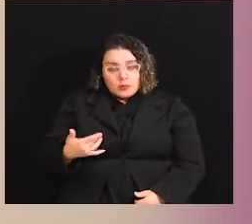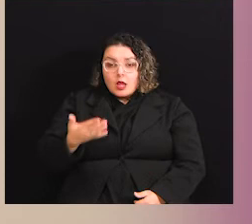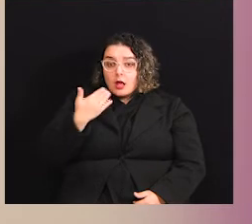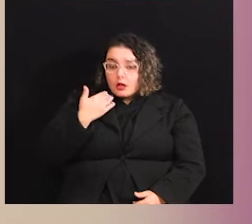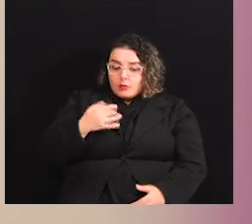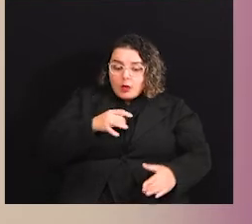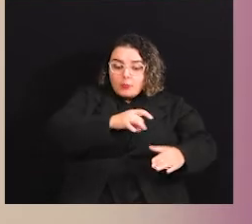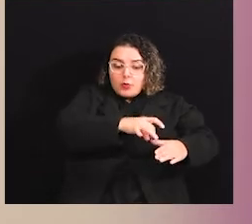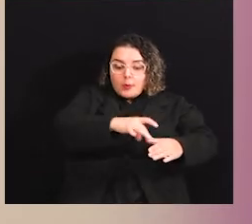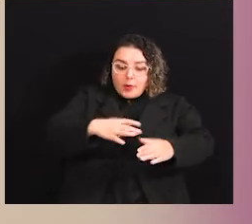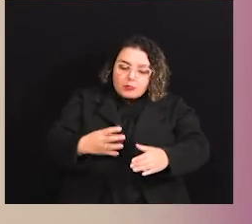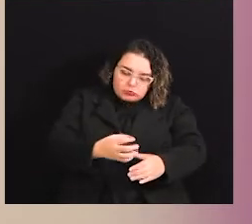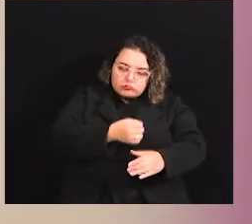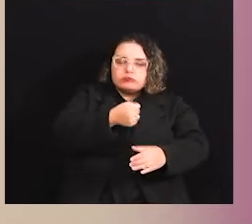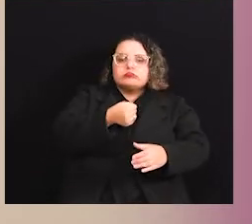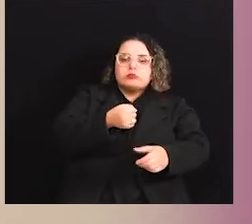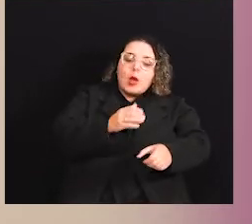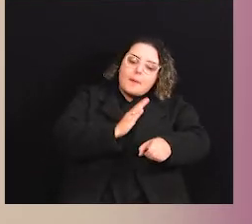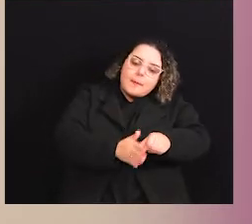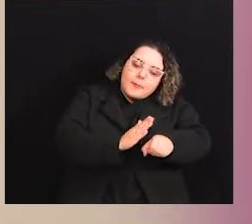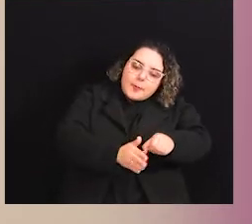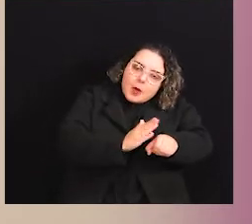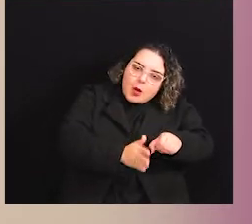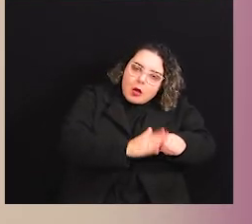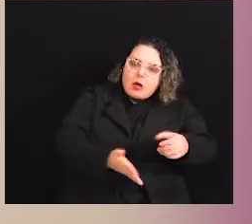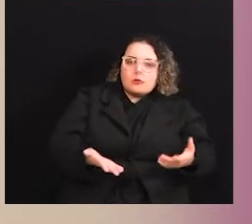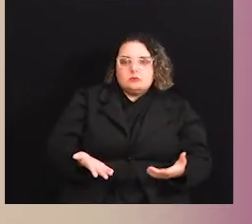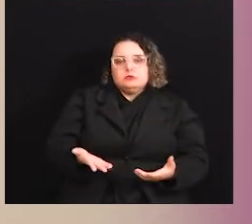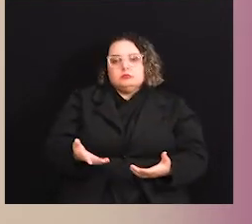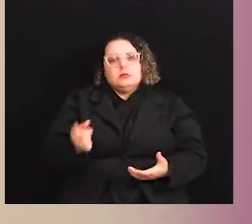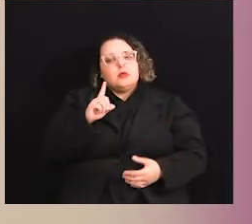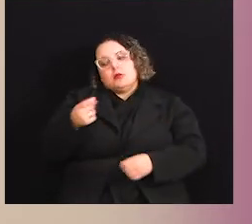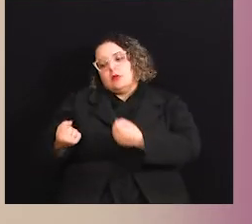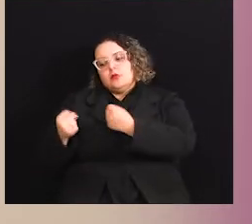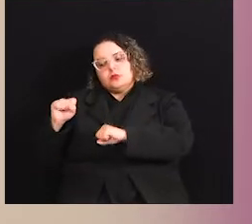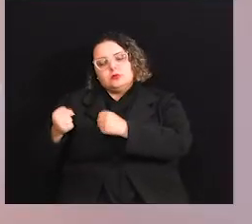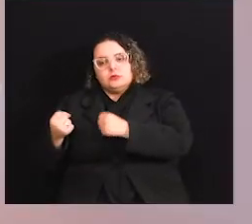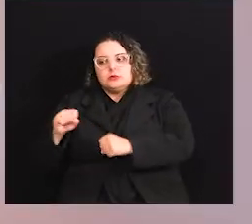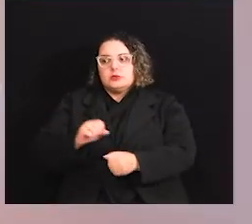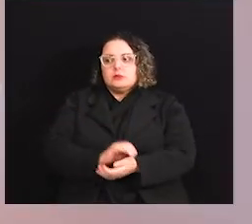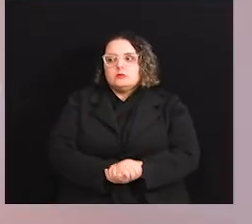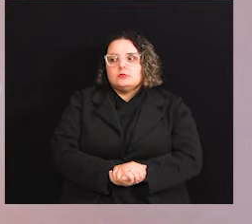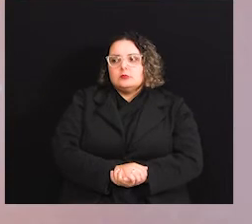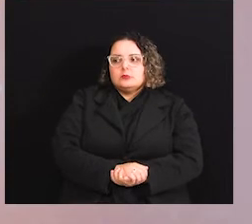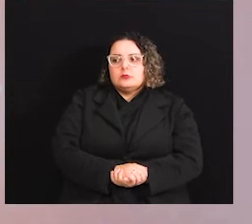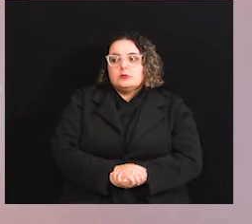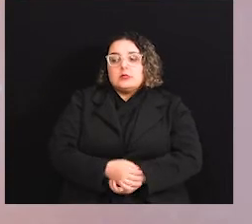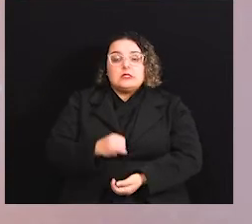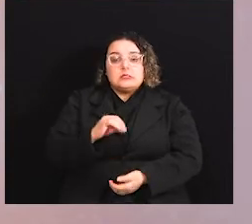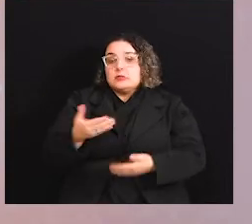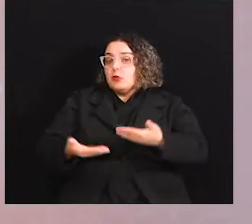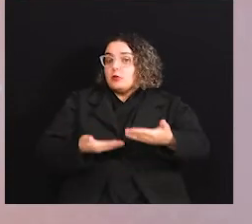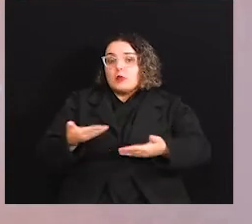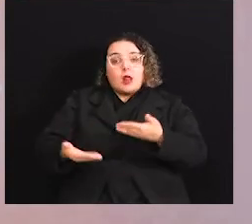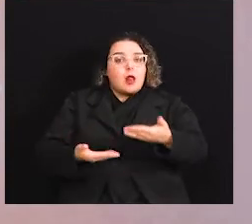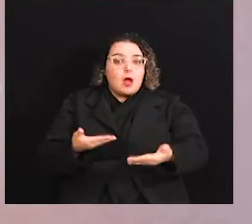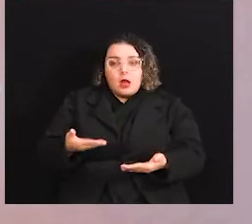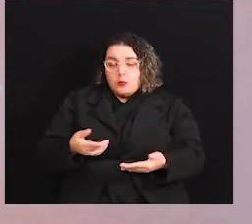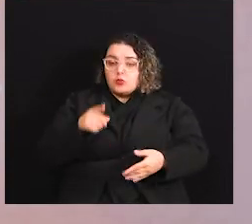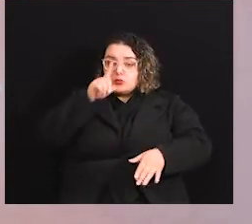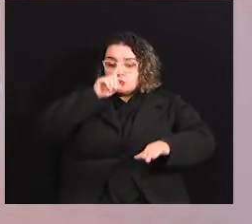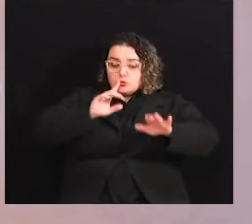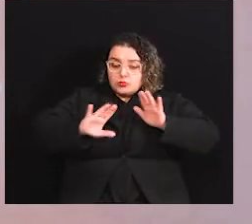alimentos plantados, colhidos, não nos industrializados. Se não tratar, se não tomar